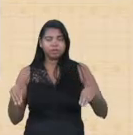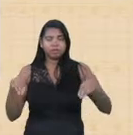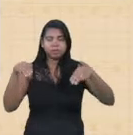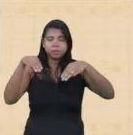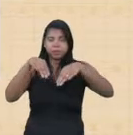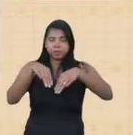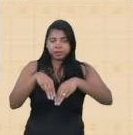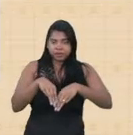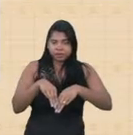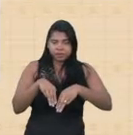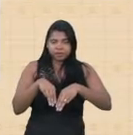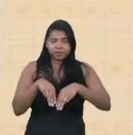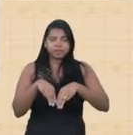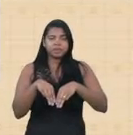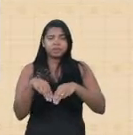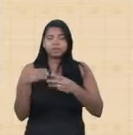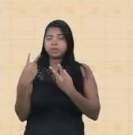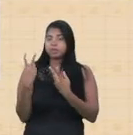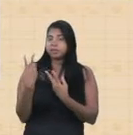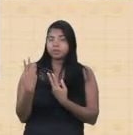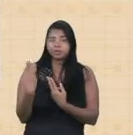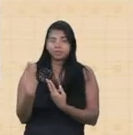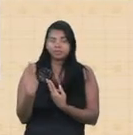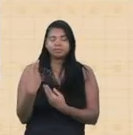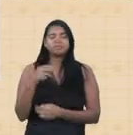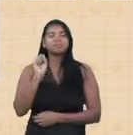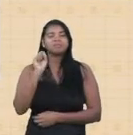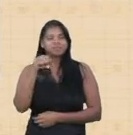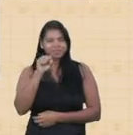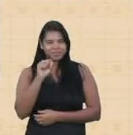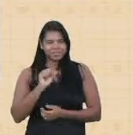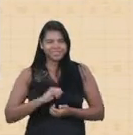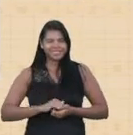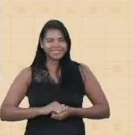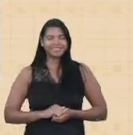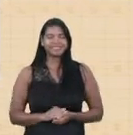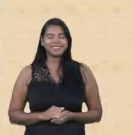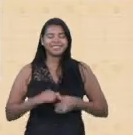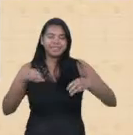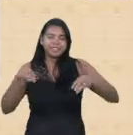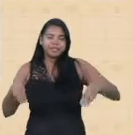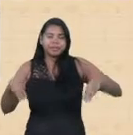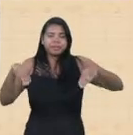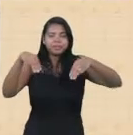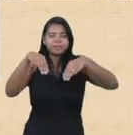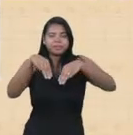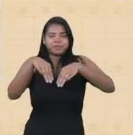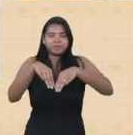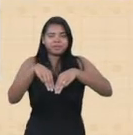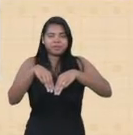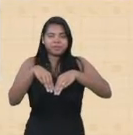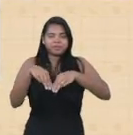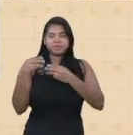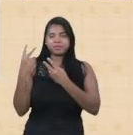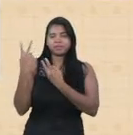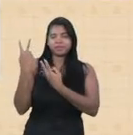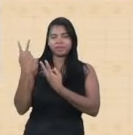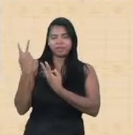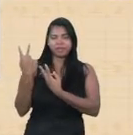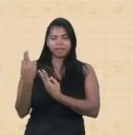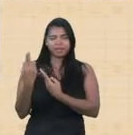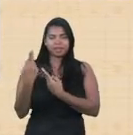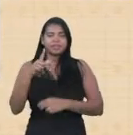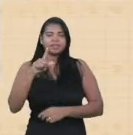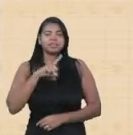vocês, mas eles são iguais, Paulinho. Exatamente. Então, se esses campos magnéticos são iguais, nós vamos